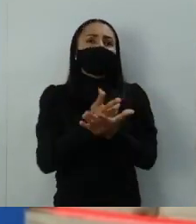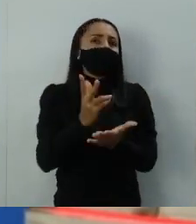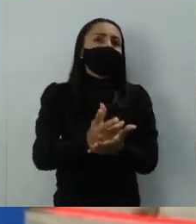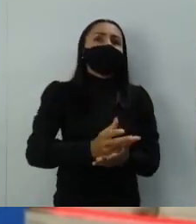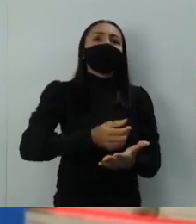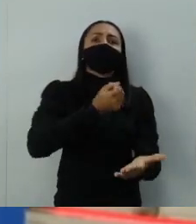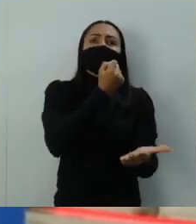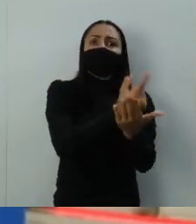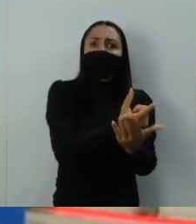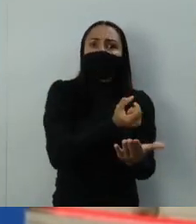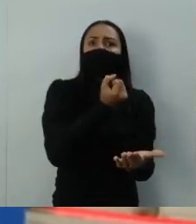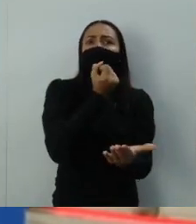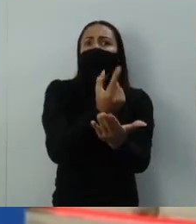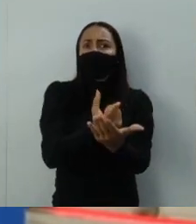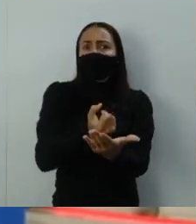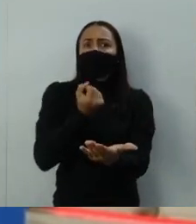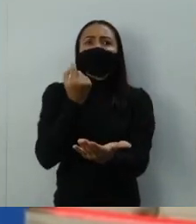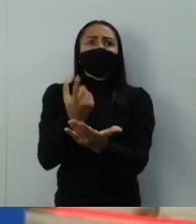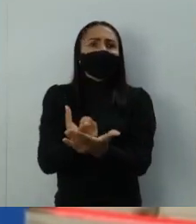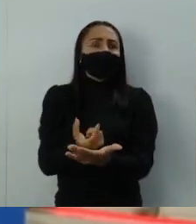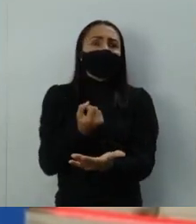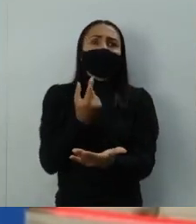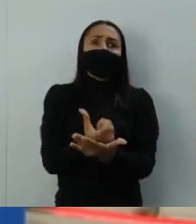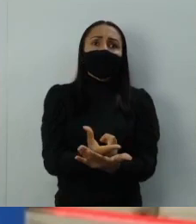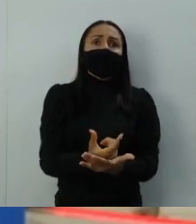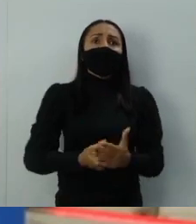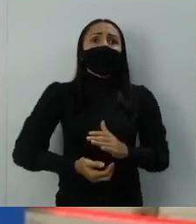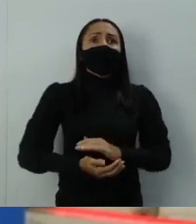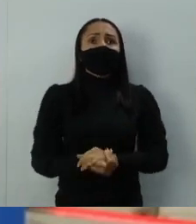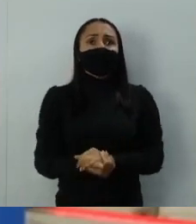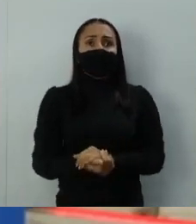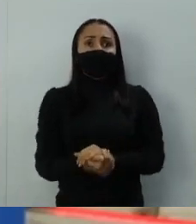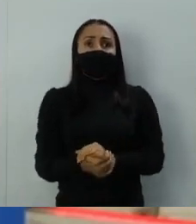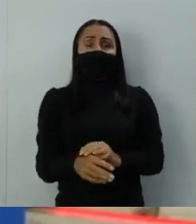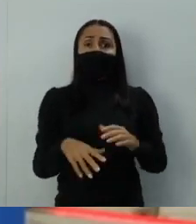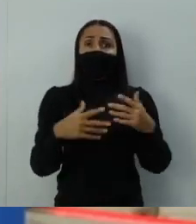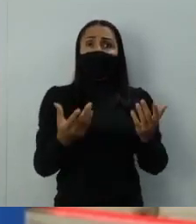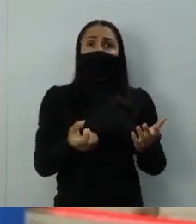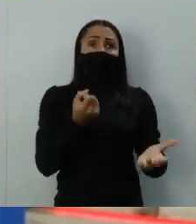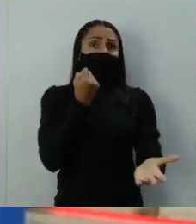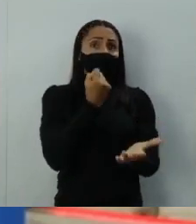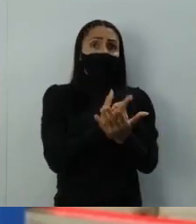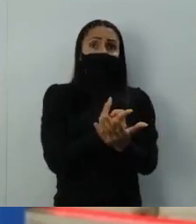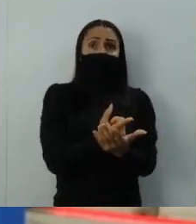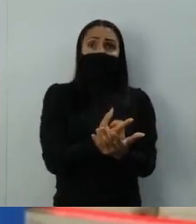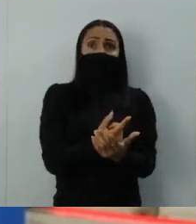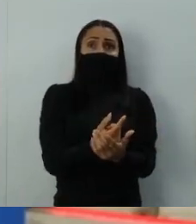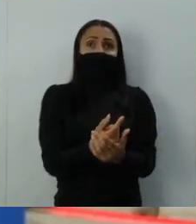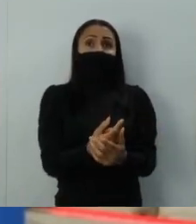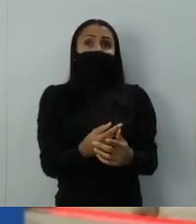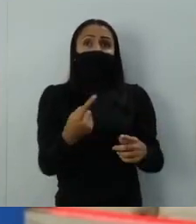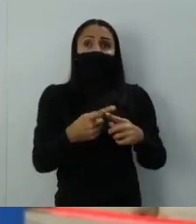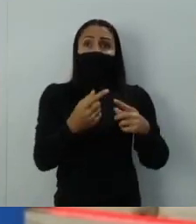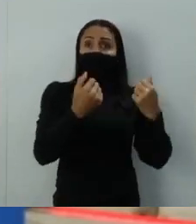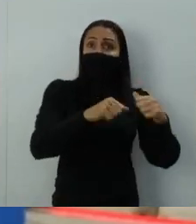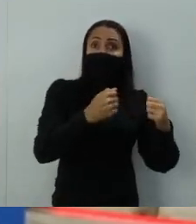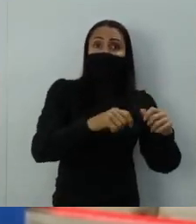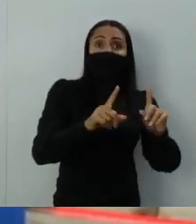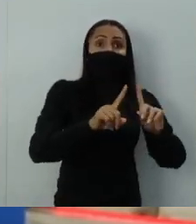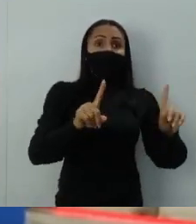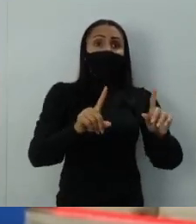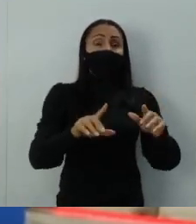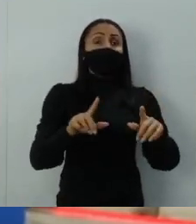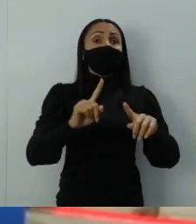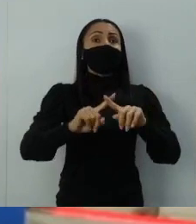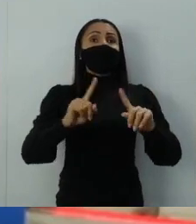consumidores do ponto de vista de que não compramos por necessidade, mas começamos a comprar por aparência, por